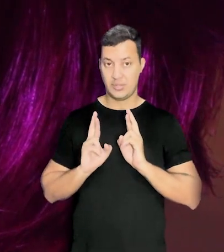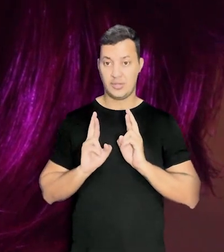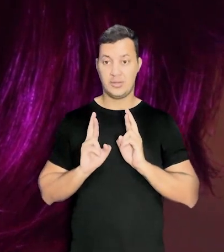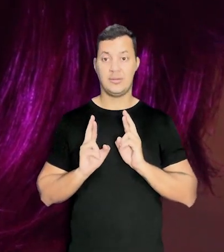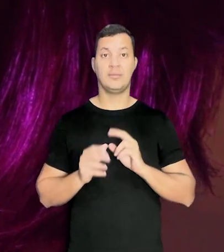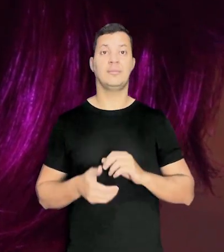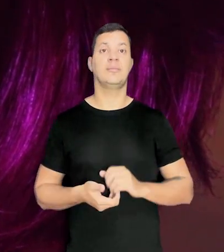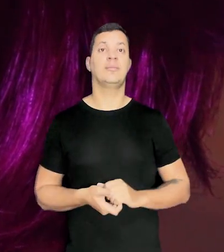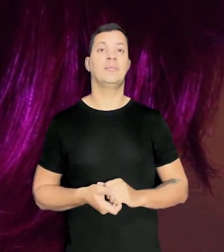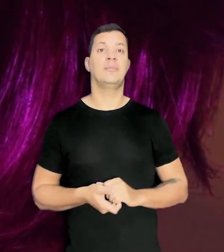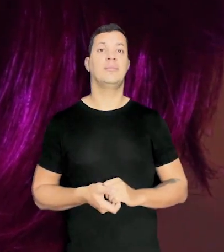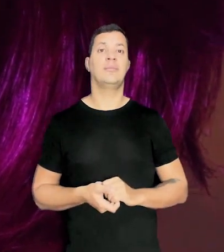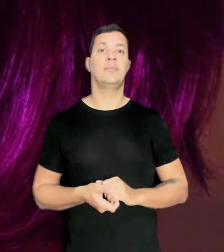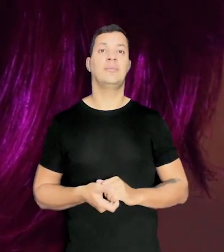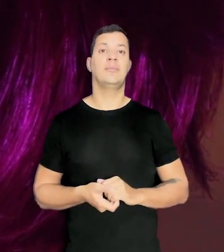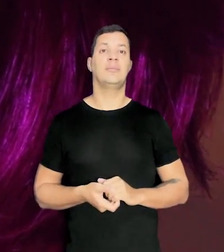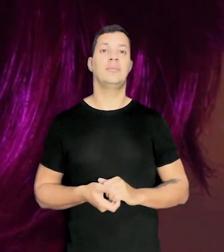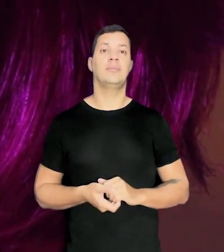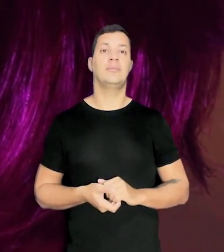Marabá.